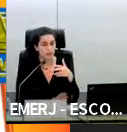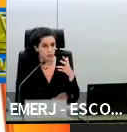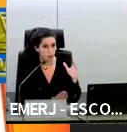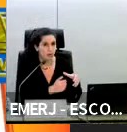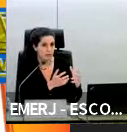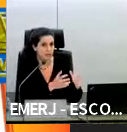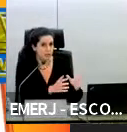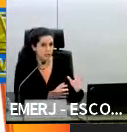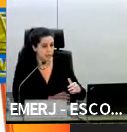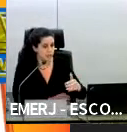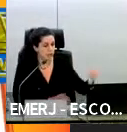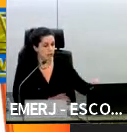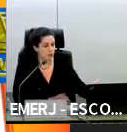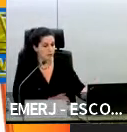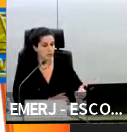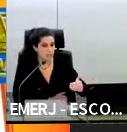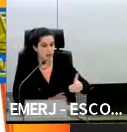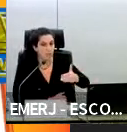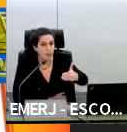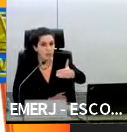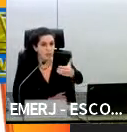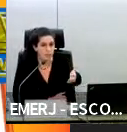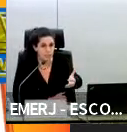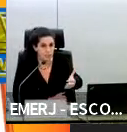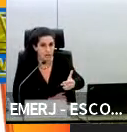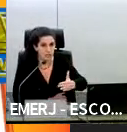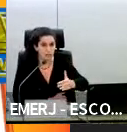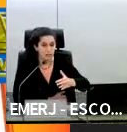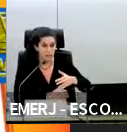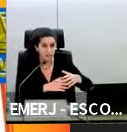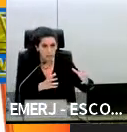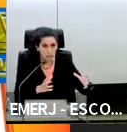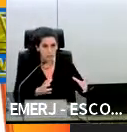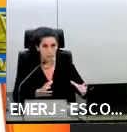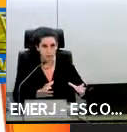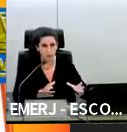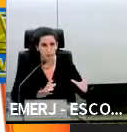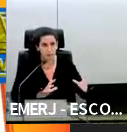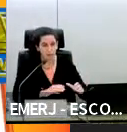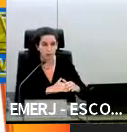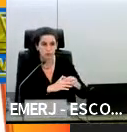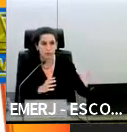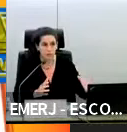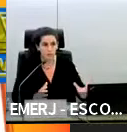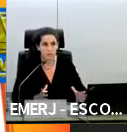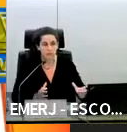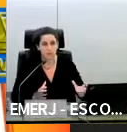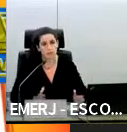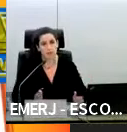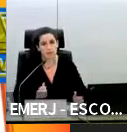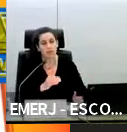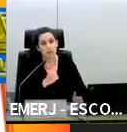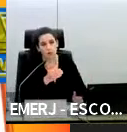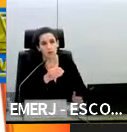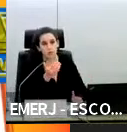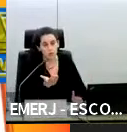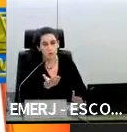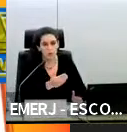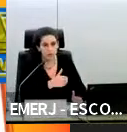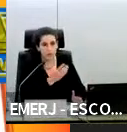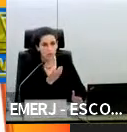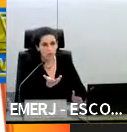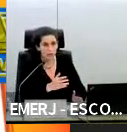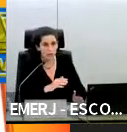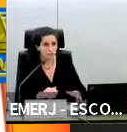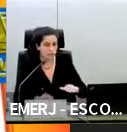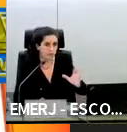psicológica com essa finalidade, né? Então agora você não pode sair de casa, já havia uma situação de violência psicológica, agora não pode sair de casa com a desculpa